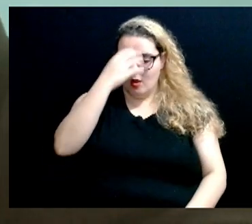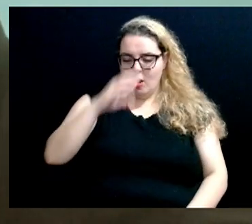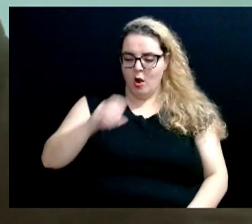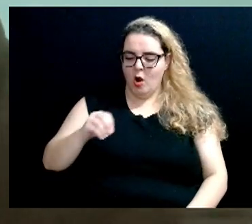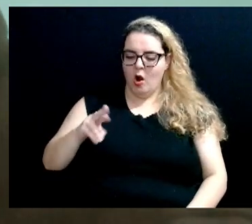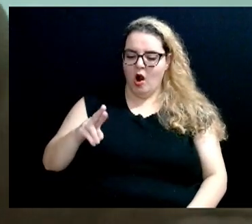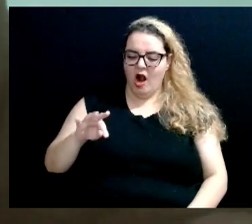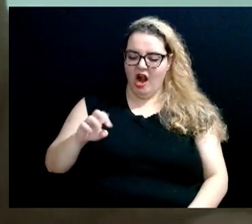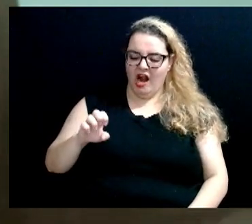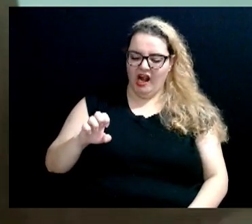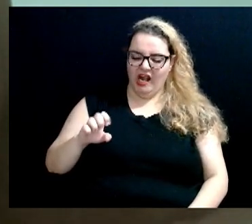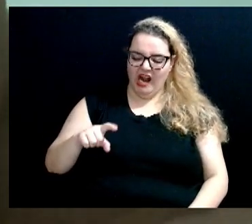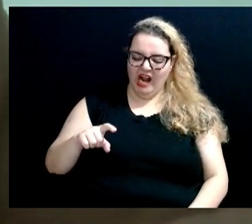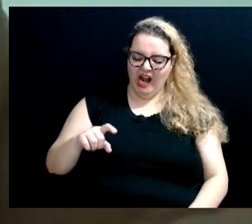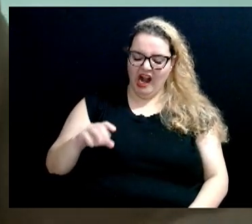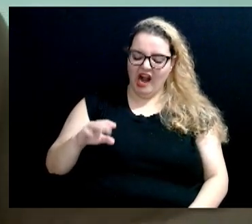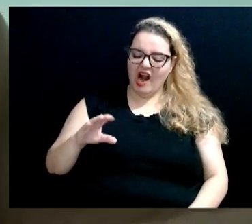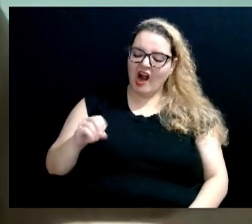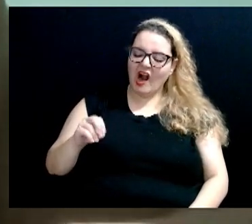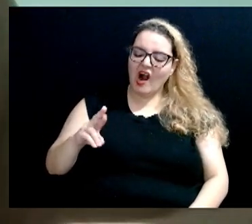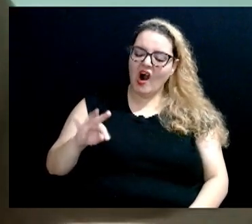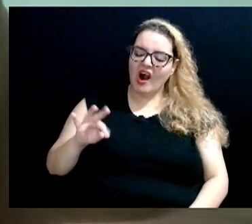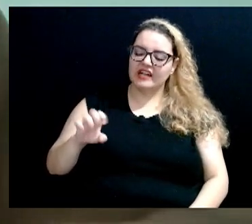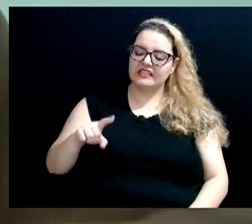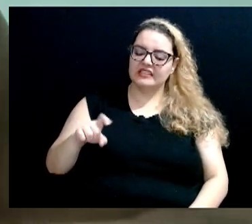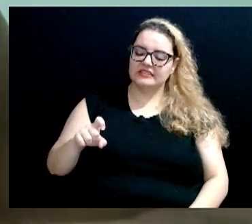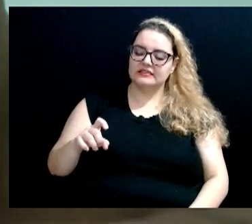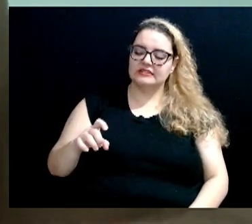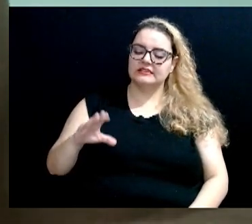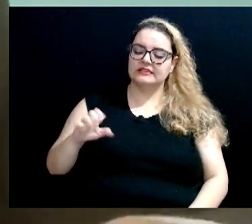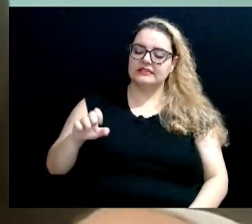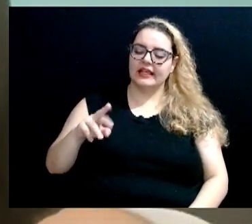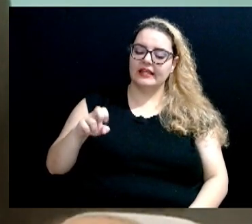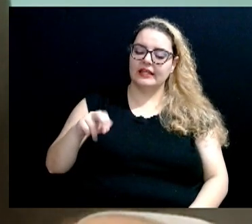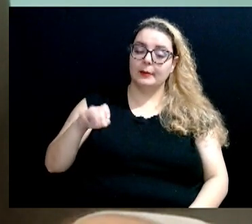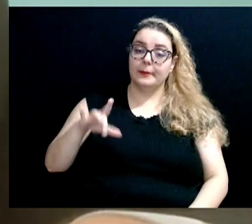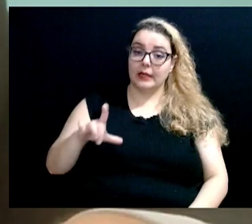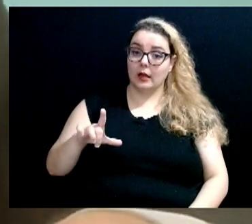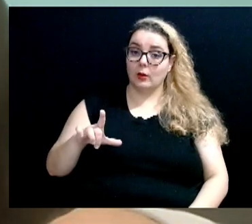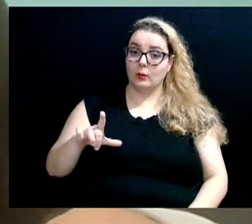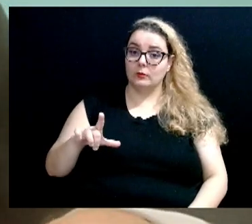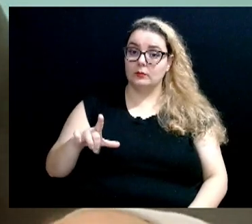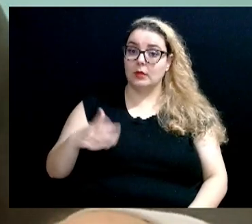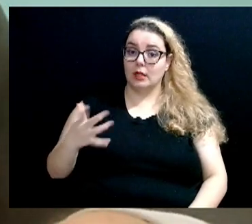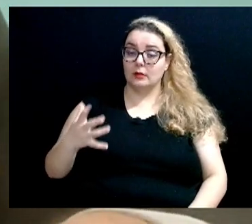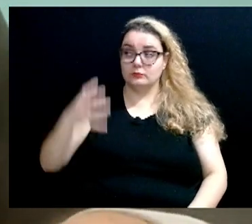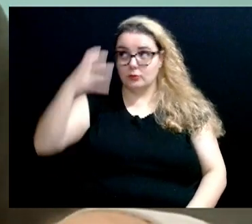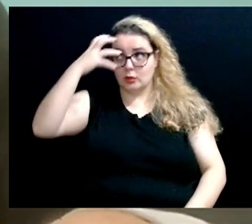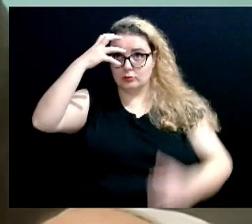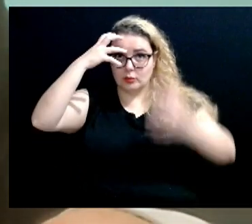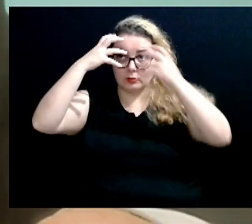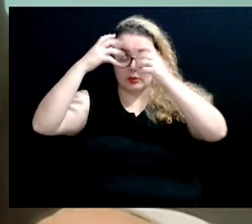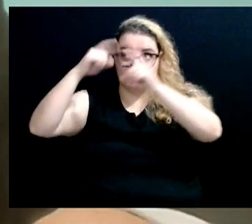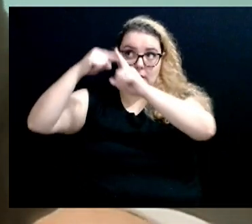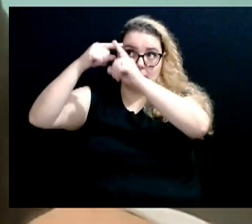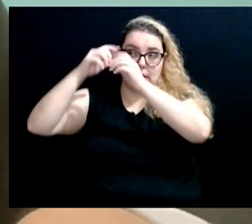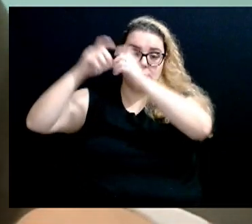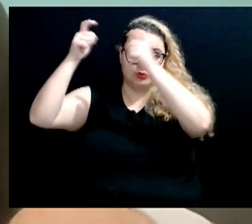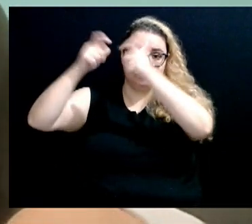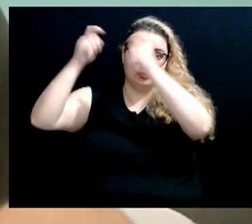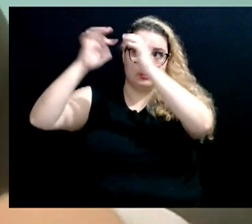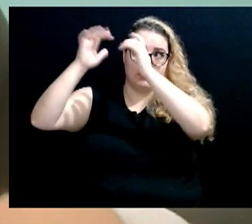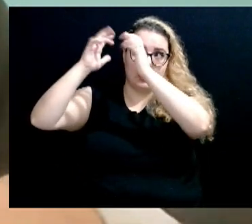o sono, né? Lembra que o sono é uma função específica do organismo que deixa áreas muito ativas para funções de